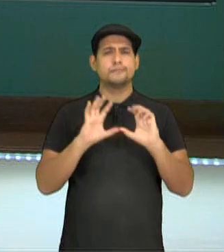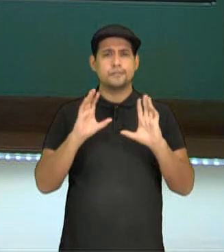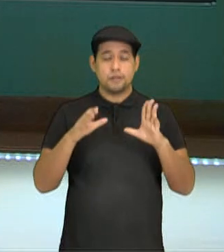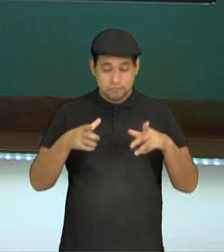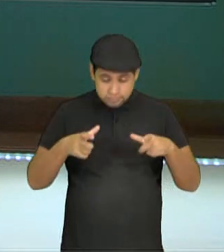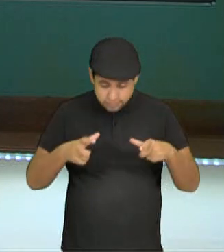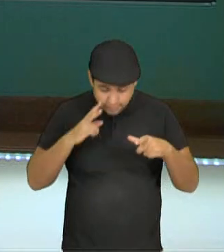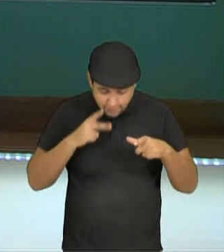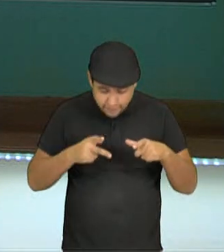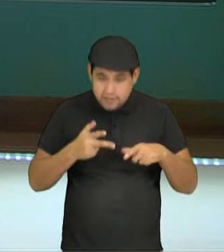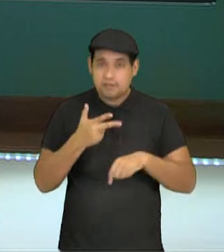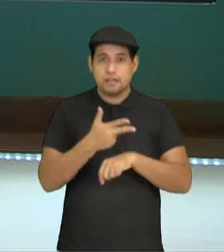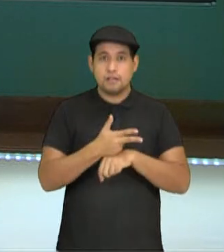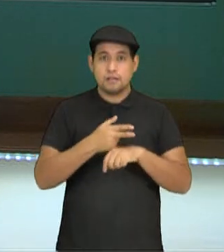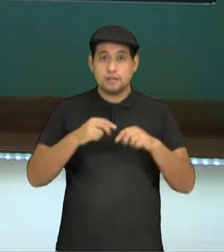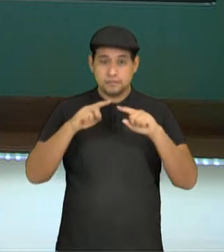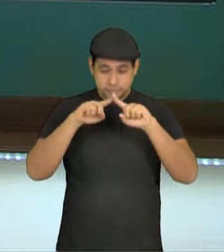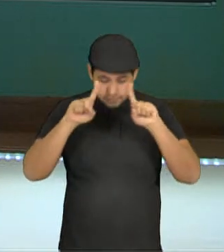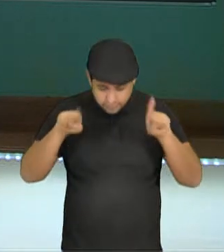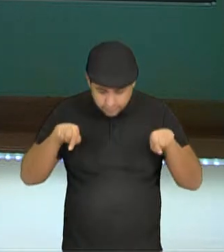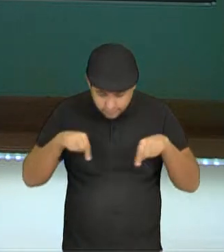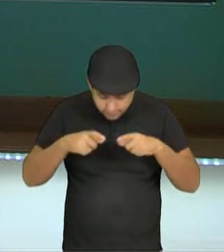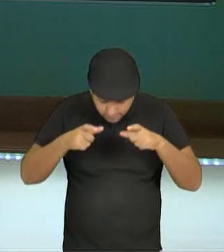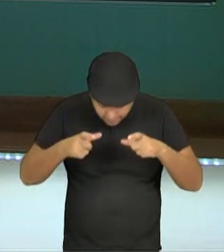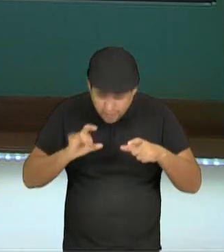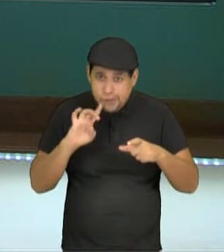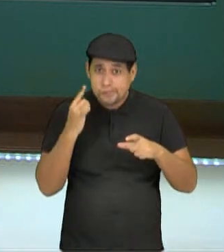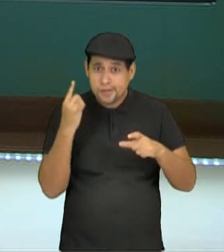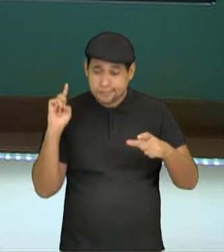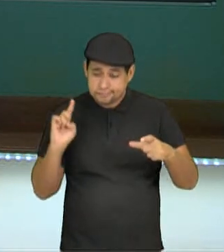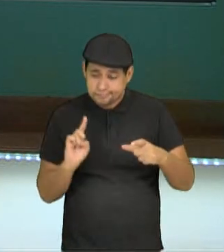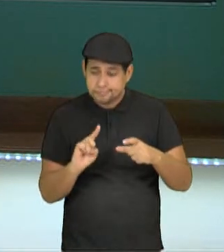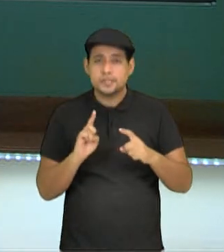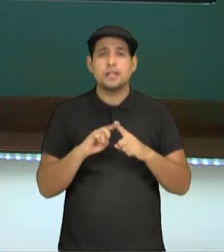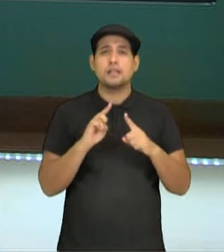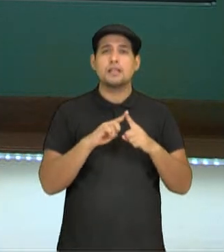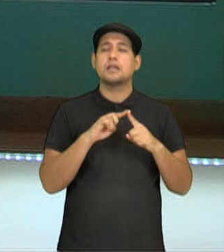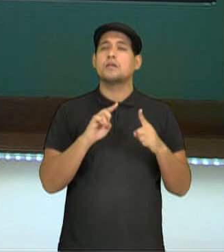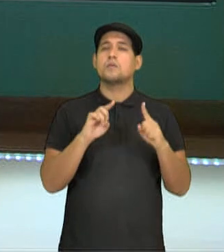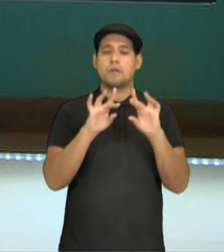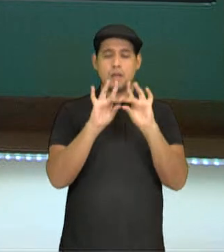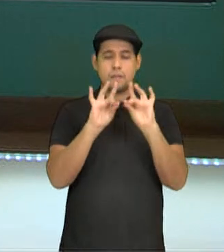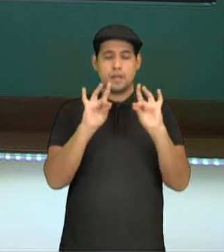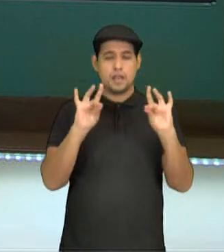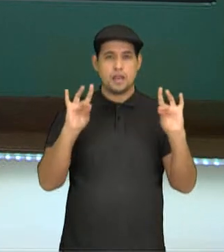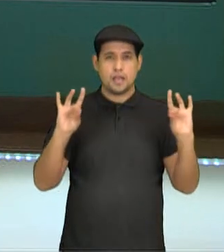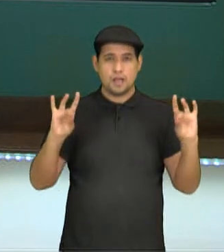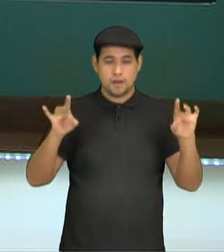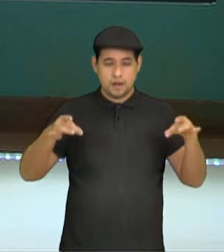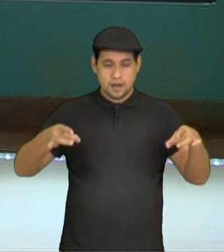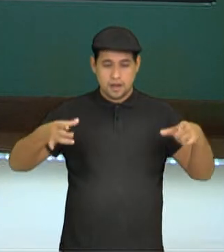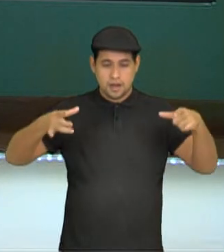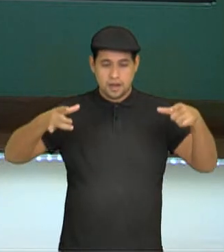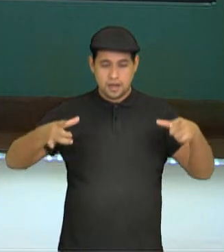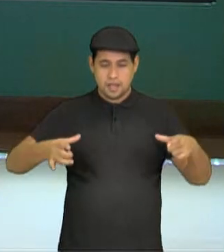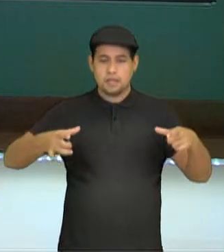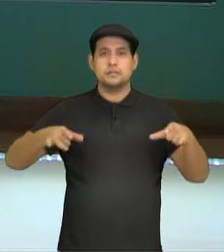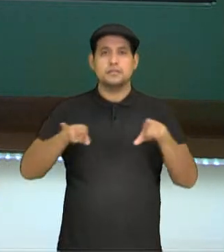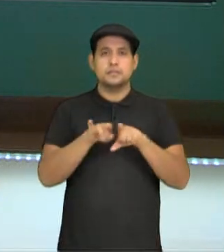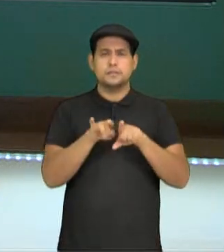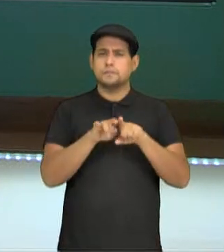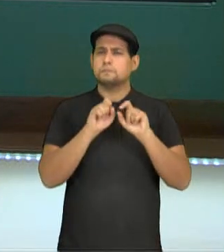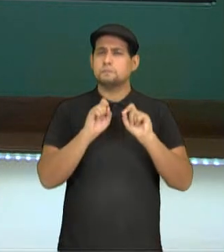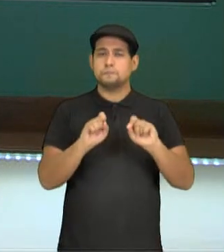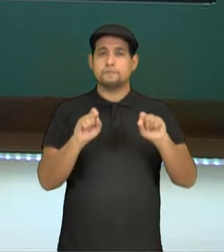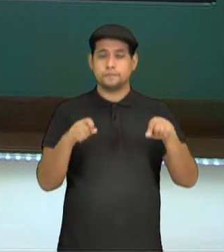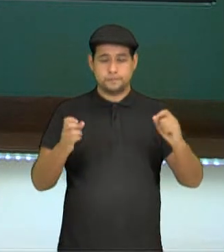porque Thomas Edison criou uma película de celulose e essa película era capaz